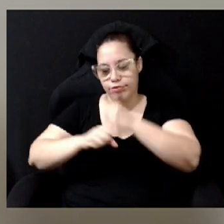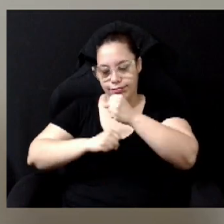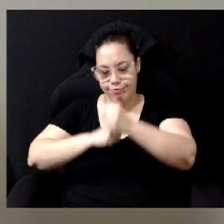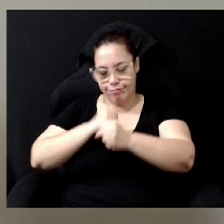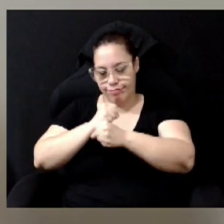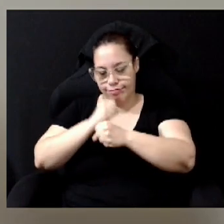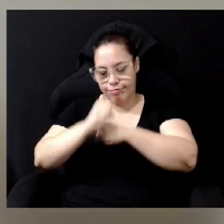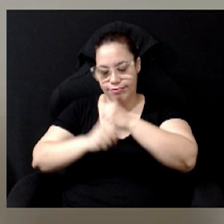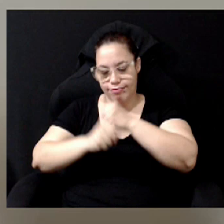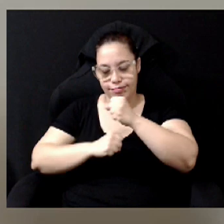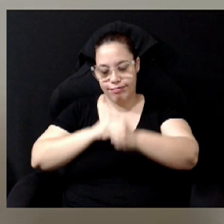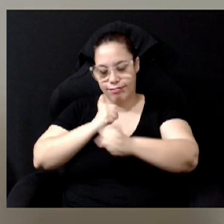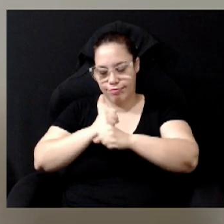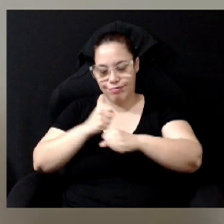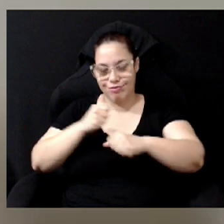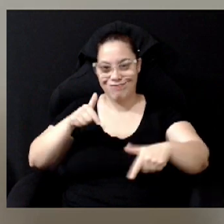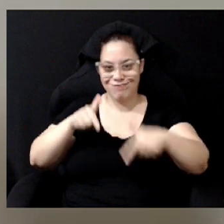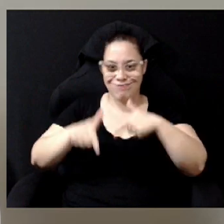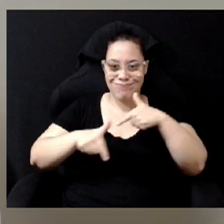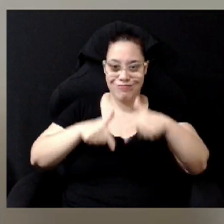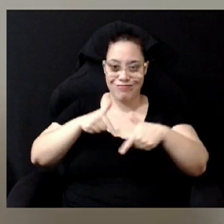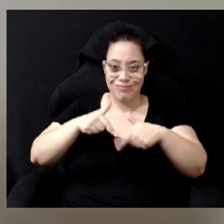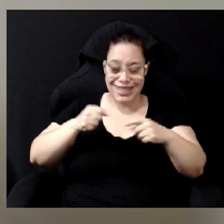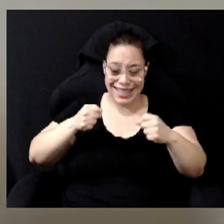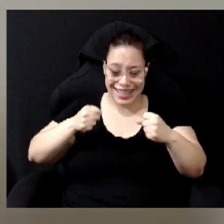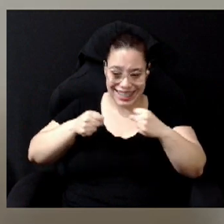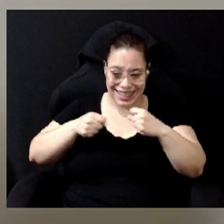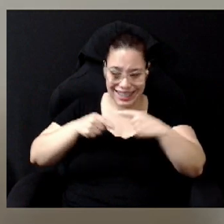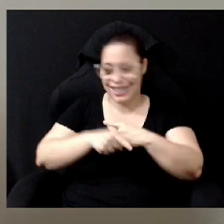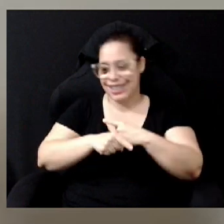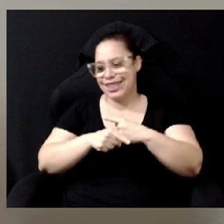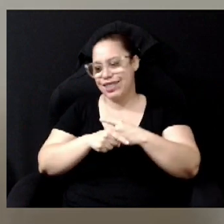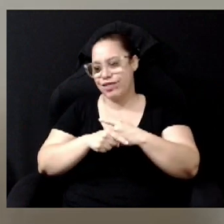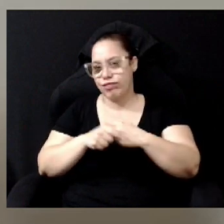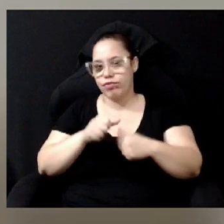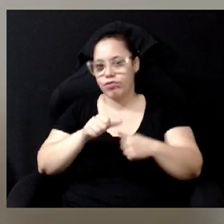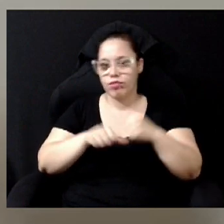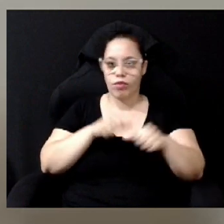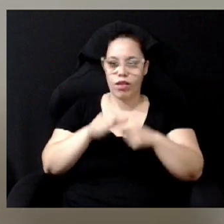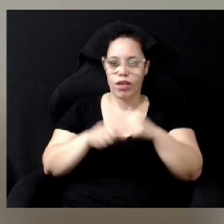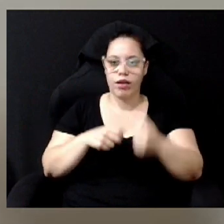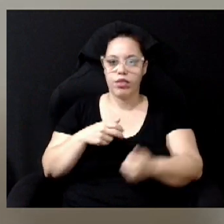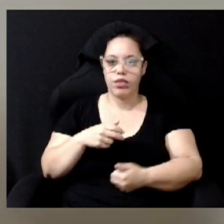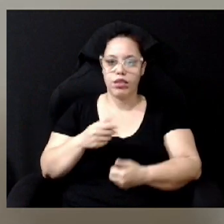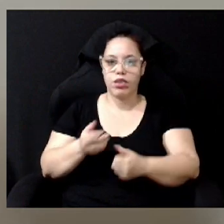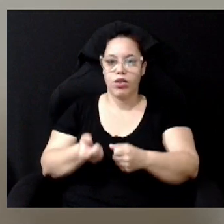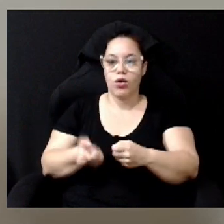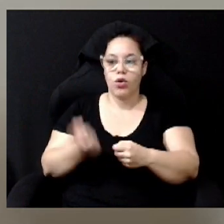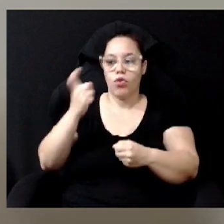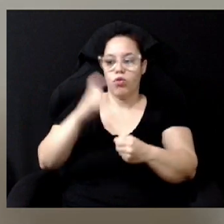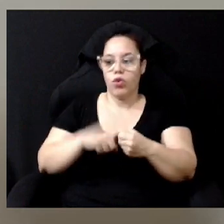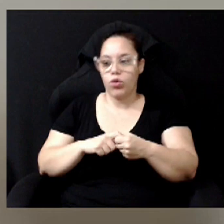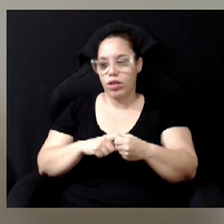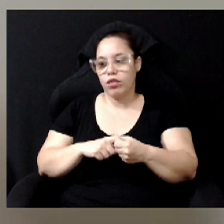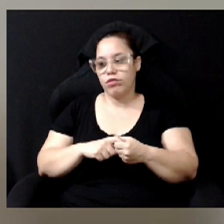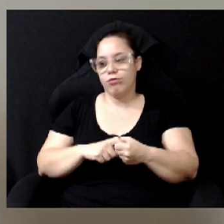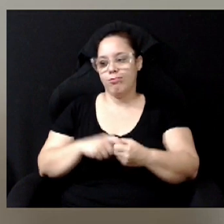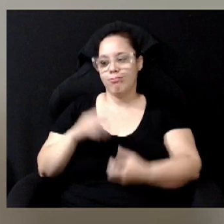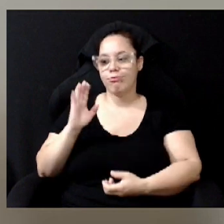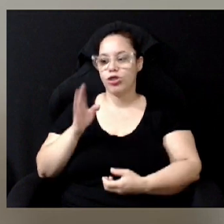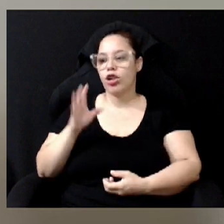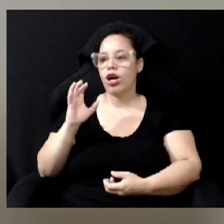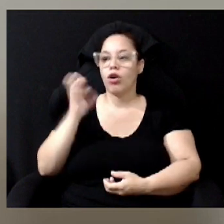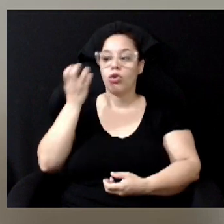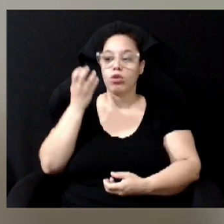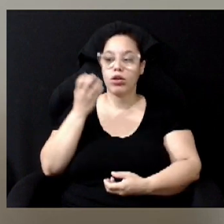uma resistência muito grande, talvez a troca não consiga reverter os danos que já ocorreram no músculo